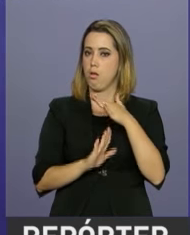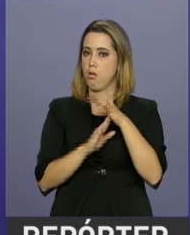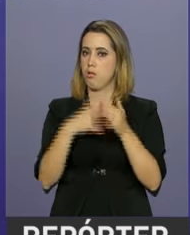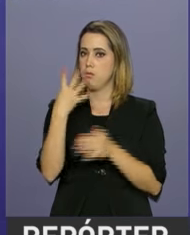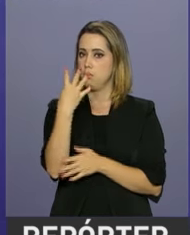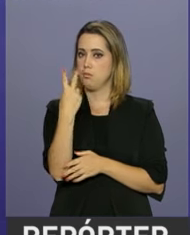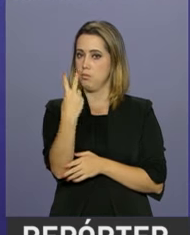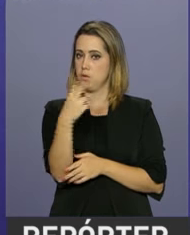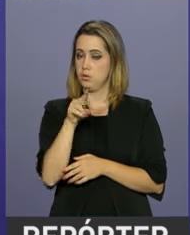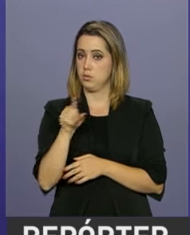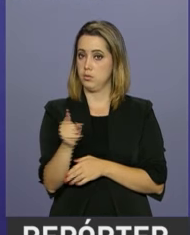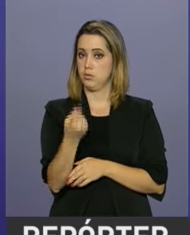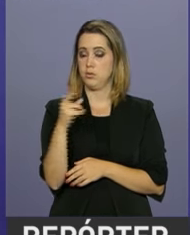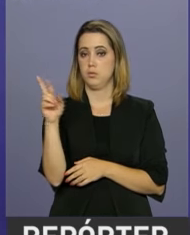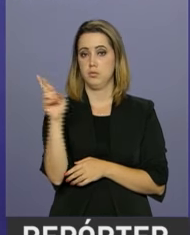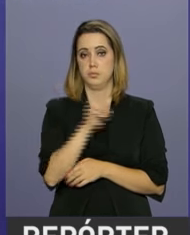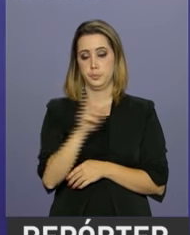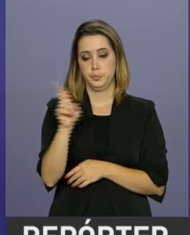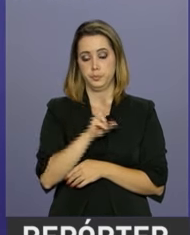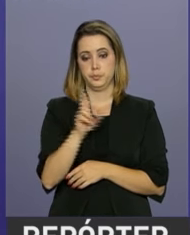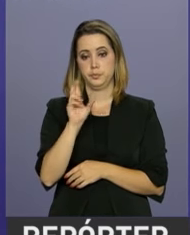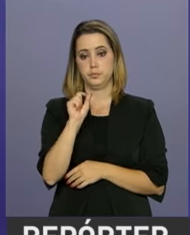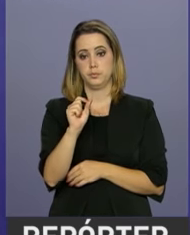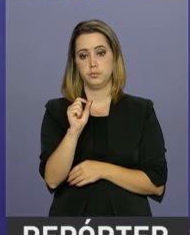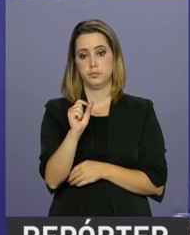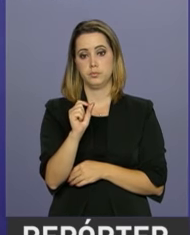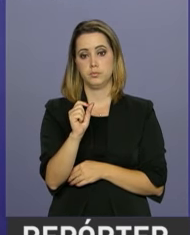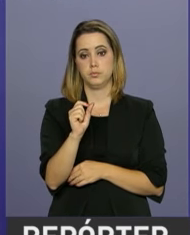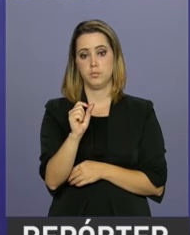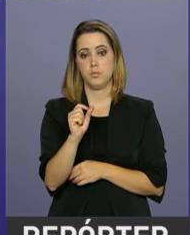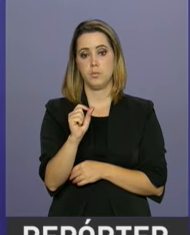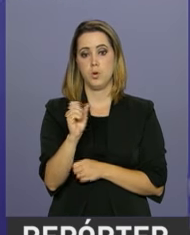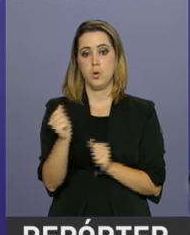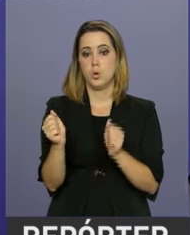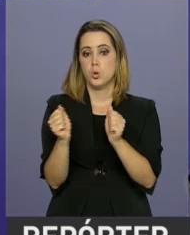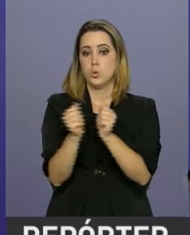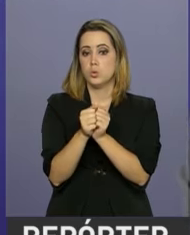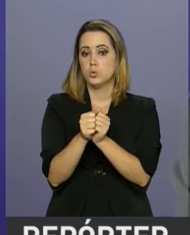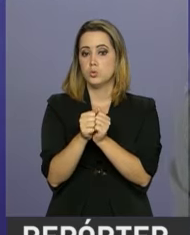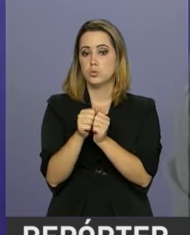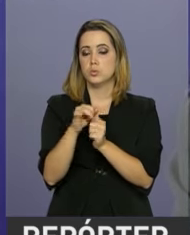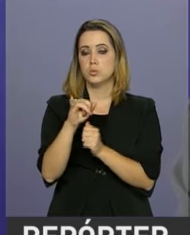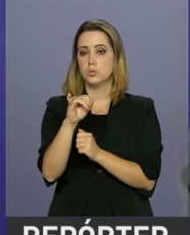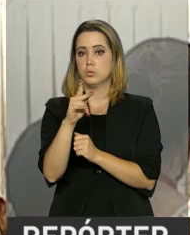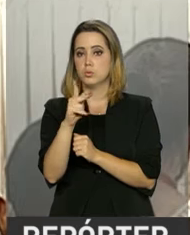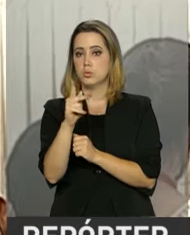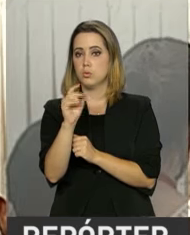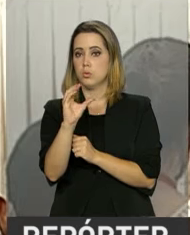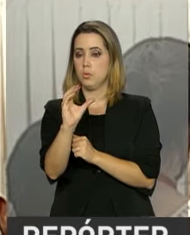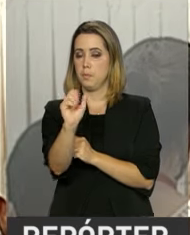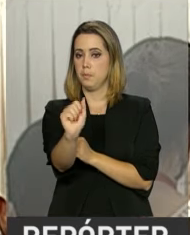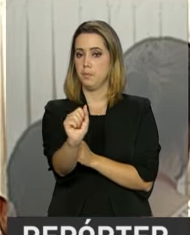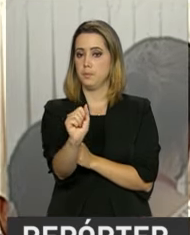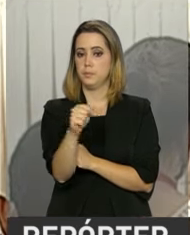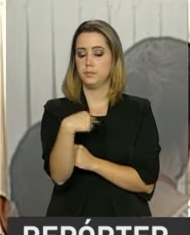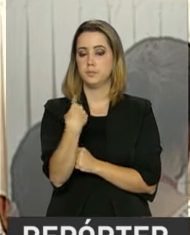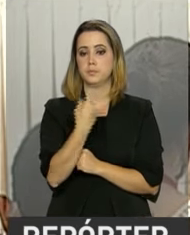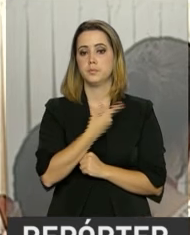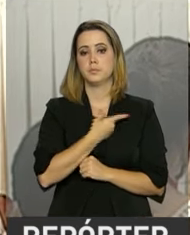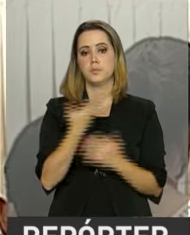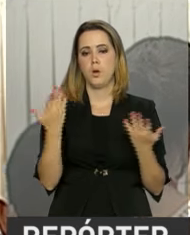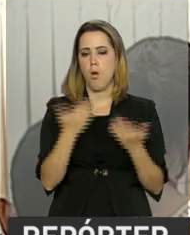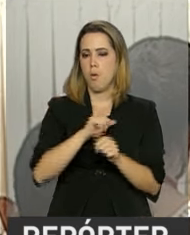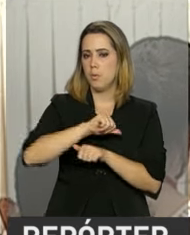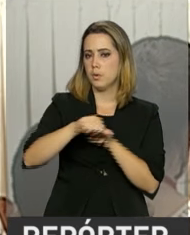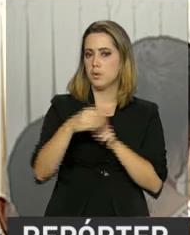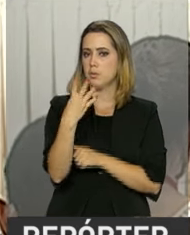R$ 42 mil, reais, com mais a correção pelo IPCA, pela inflação, iria para